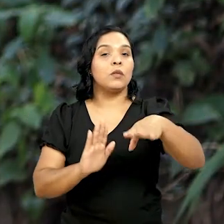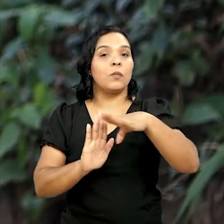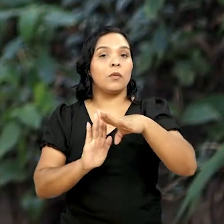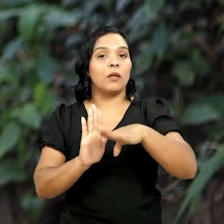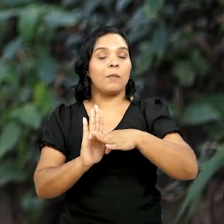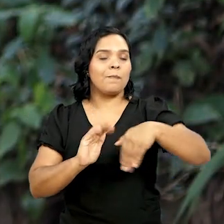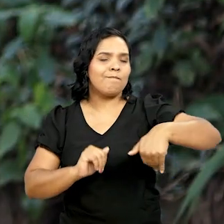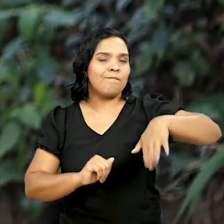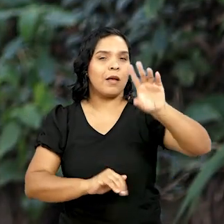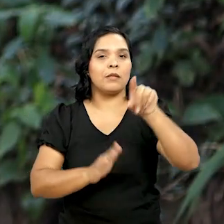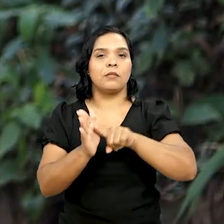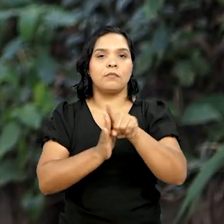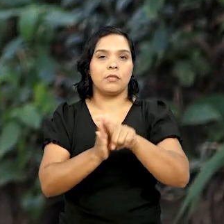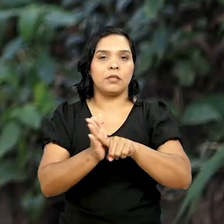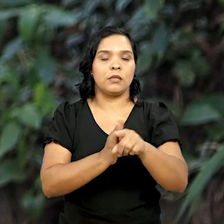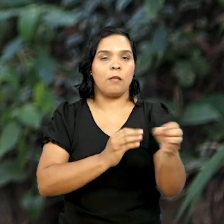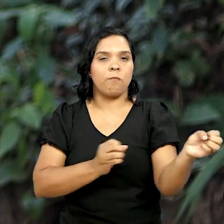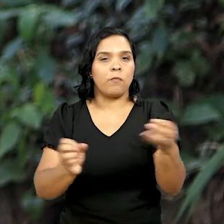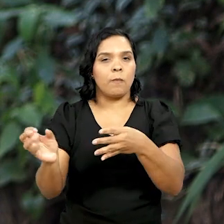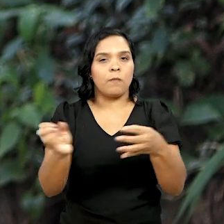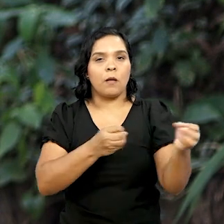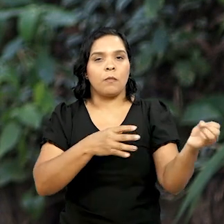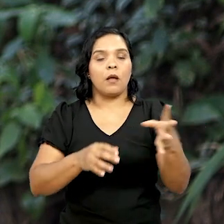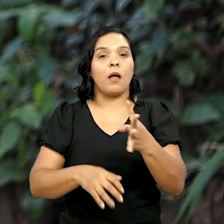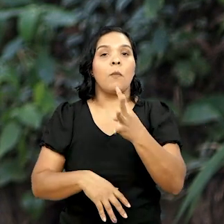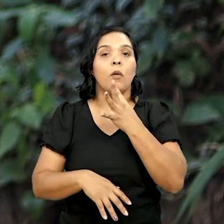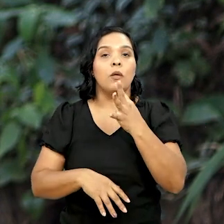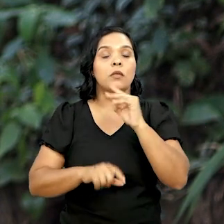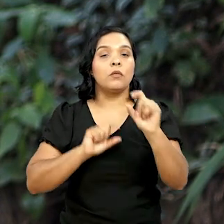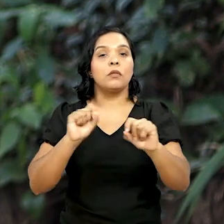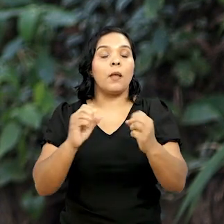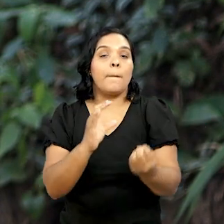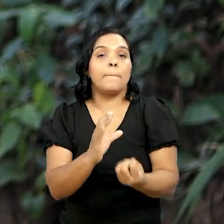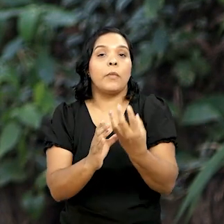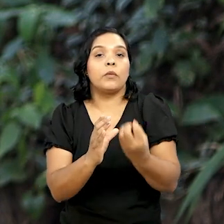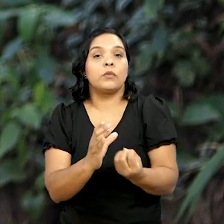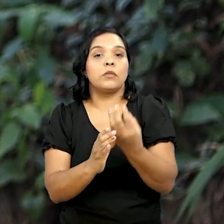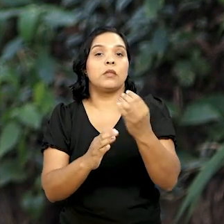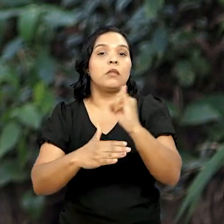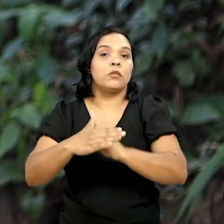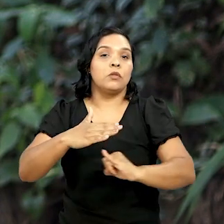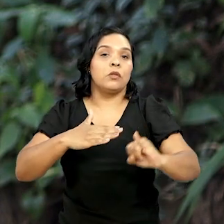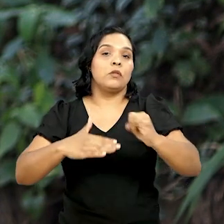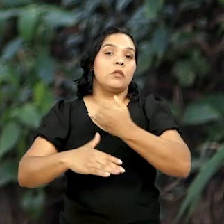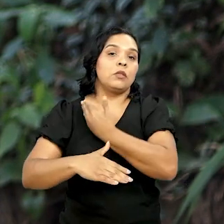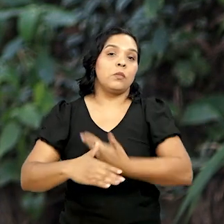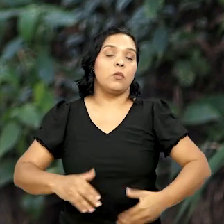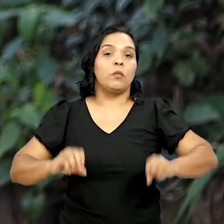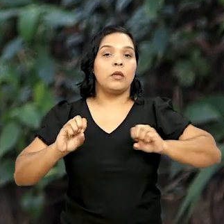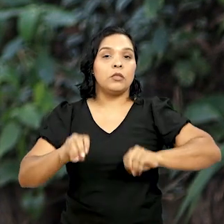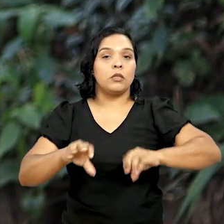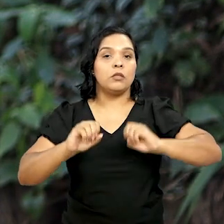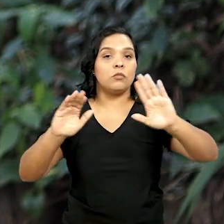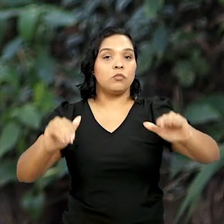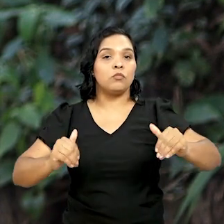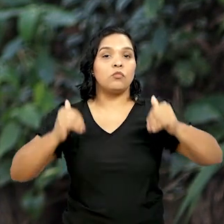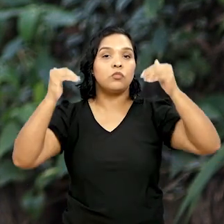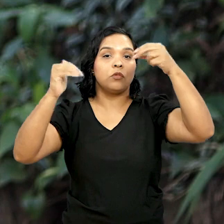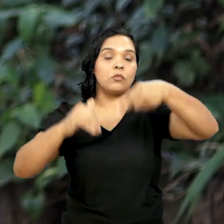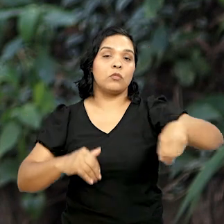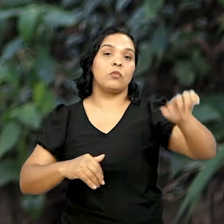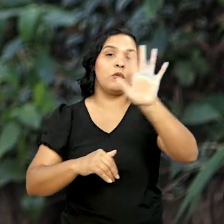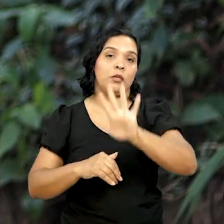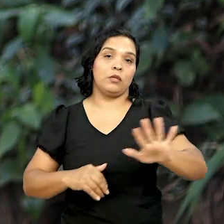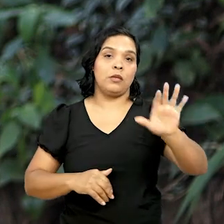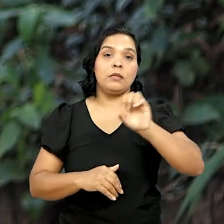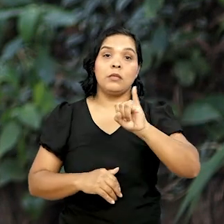No próximo programa traremos mais pesquisas inovadoras para a gente conhecer o que tem sido produzido nas instituições públicas de ensino